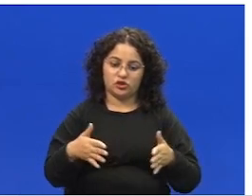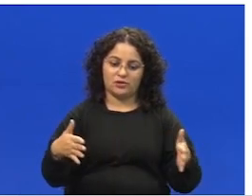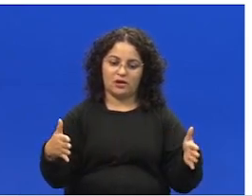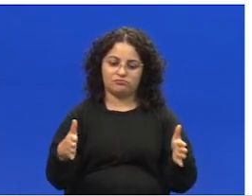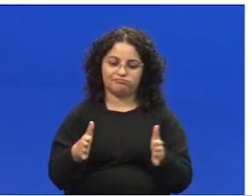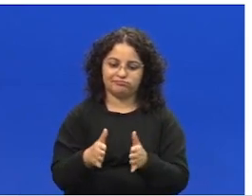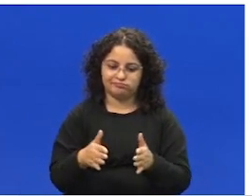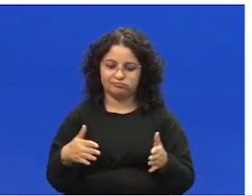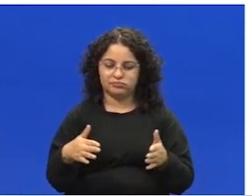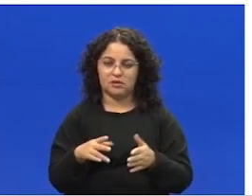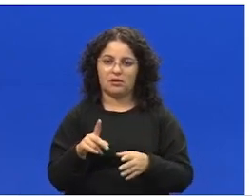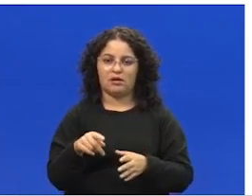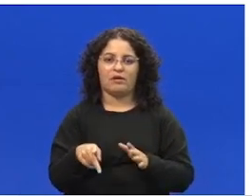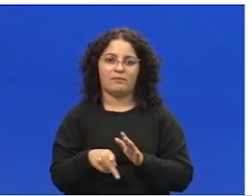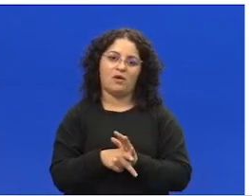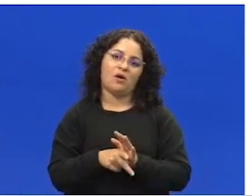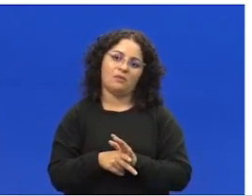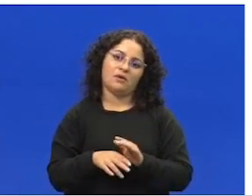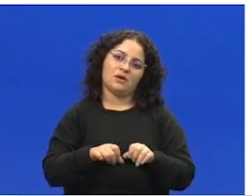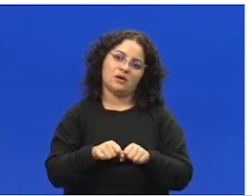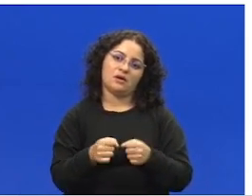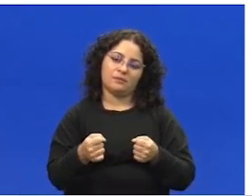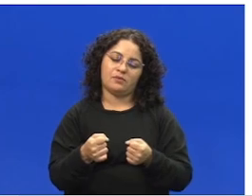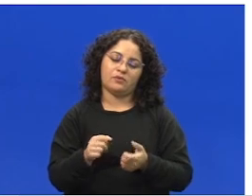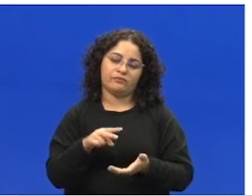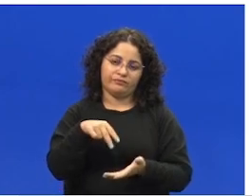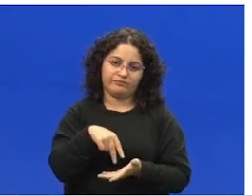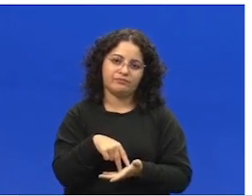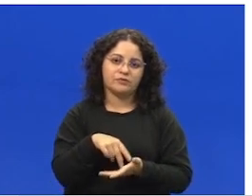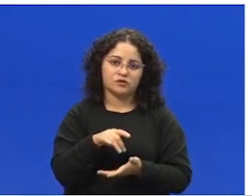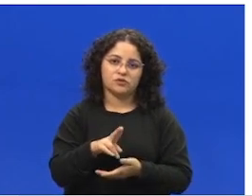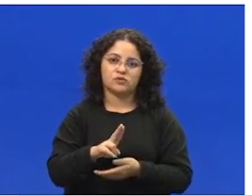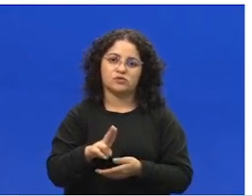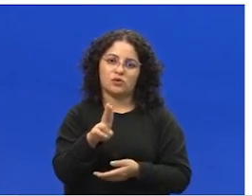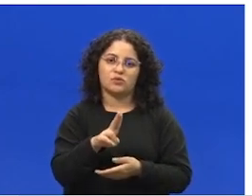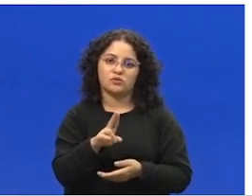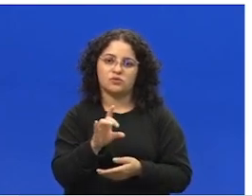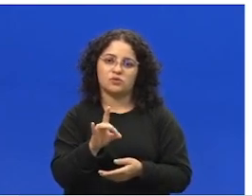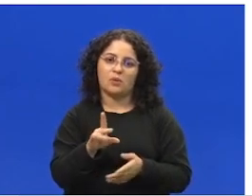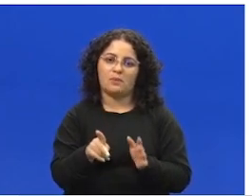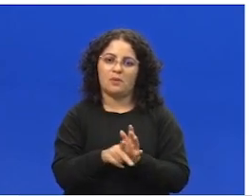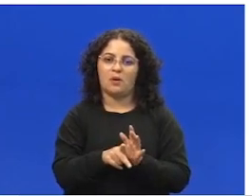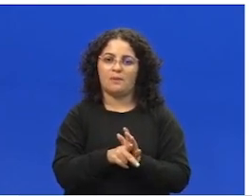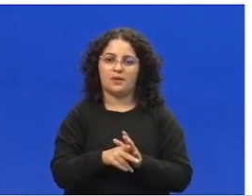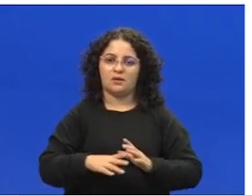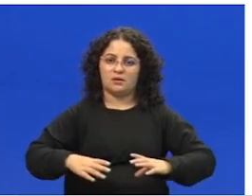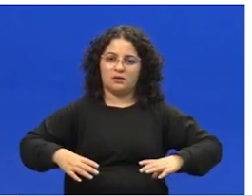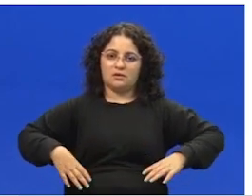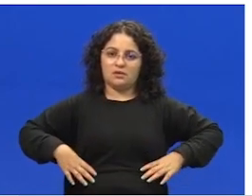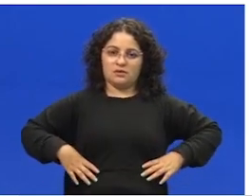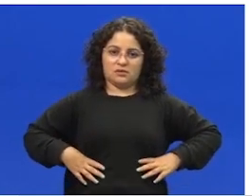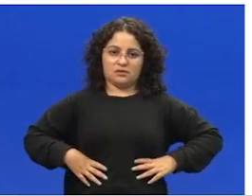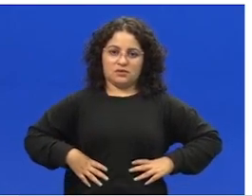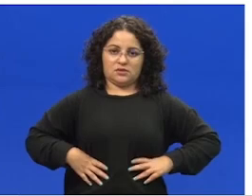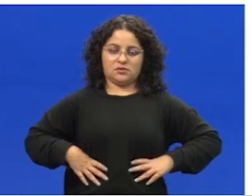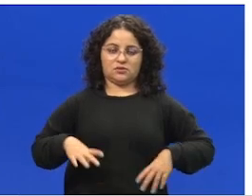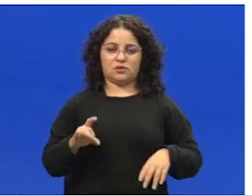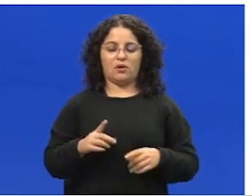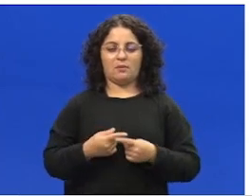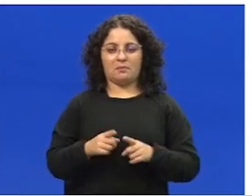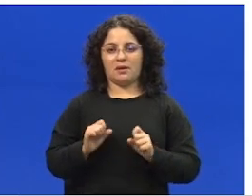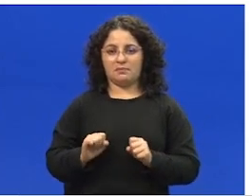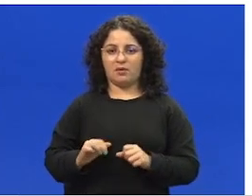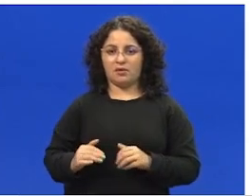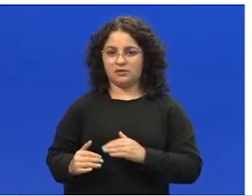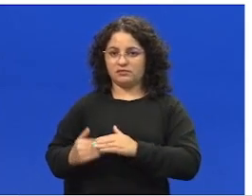uma fratura estável, que ela só é utilizada com uma parte de fixação por colete, mas ela pode evoluir